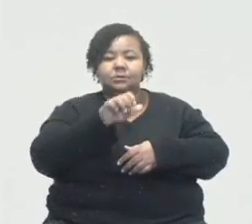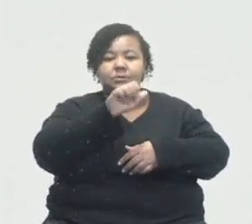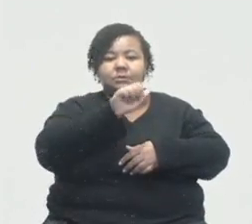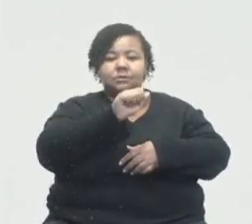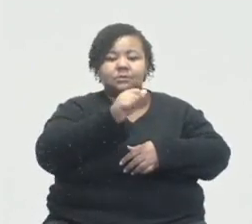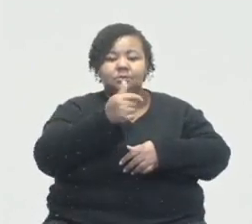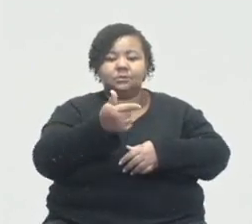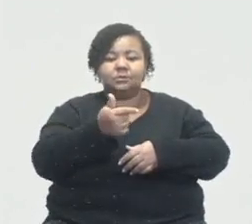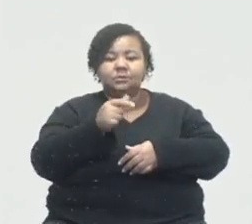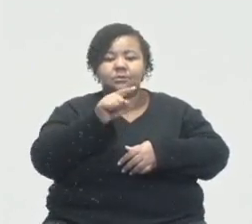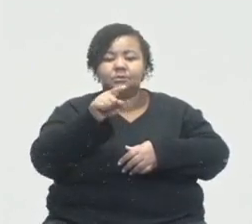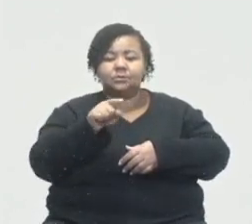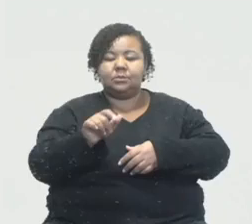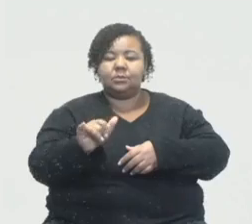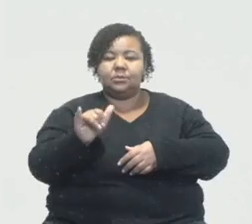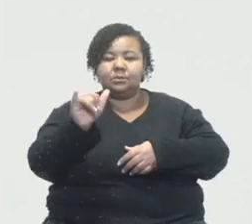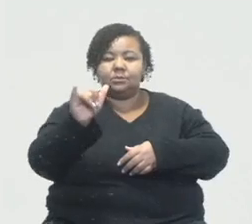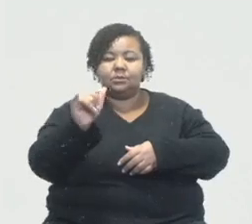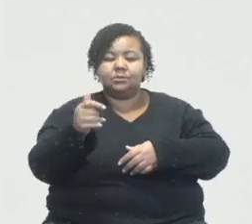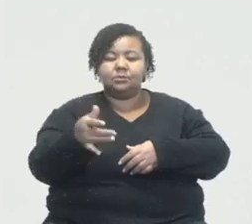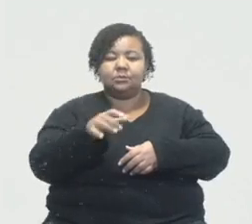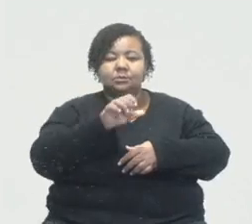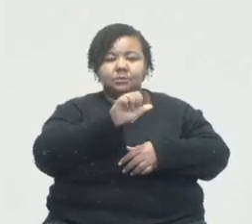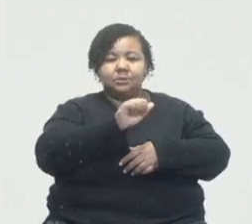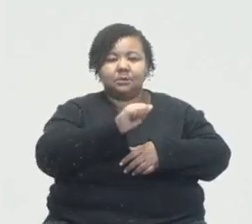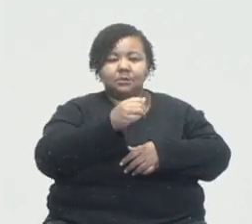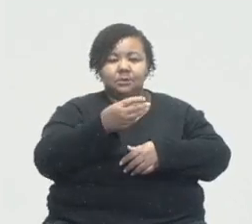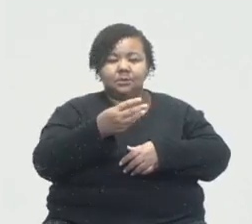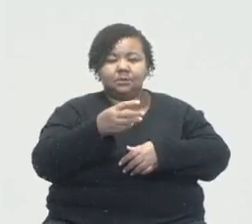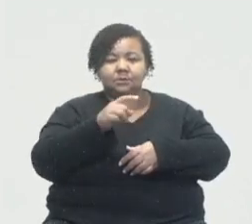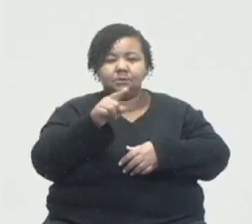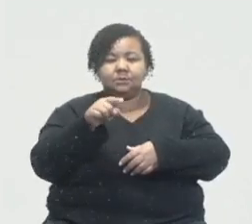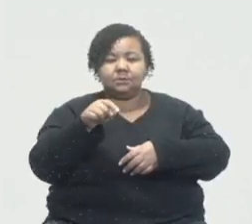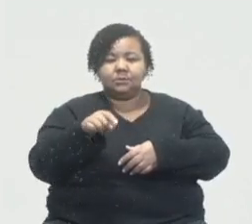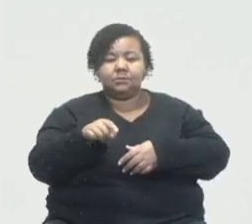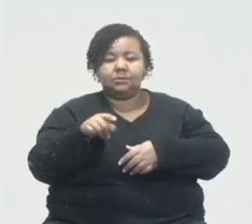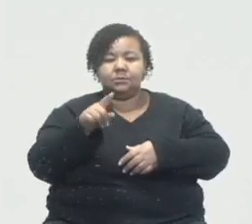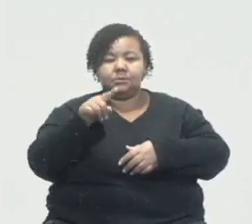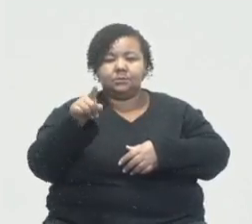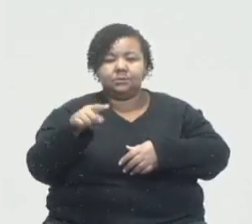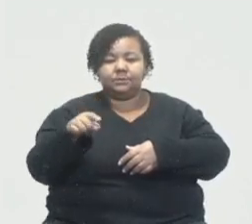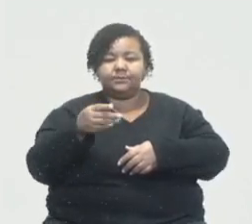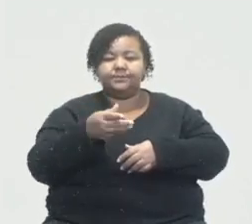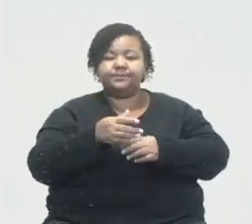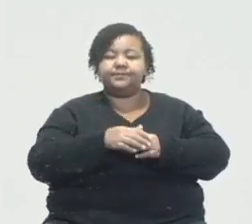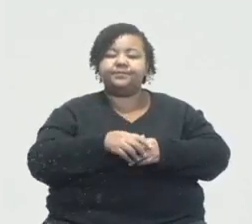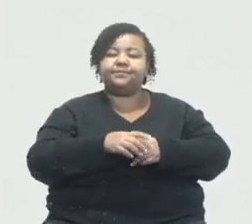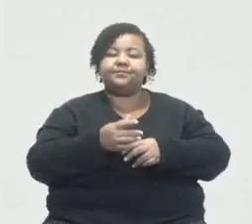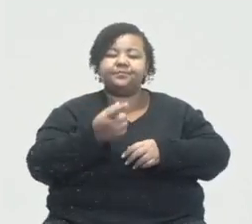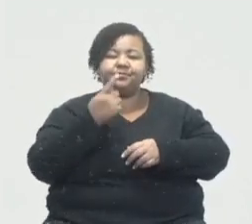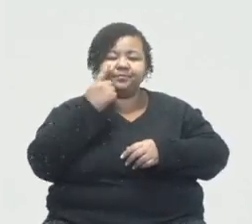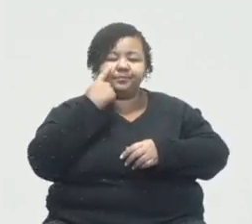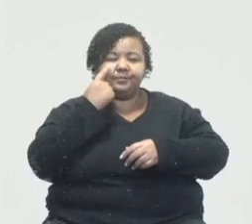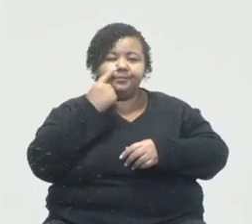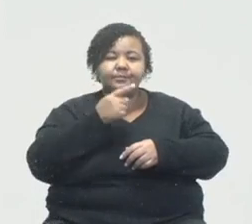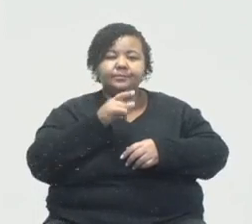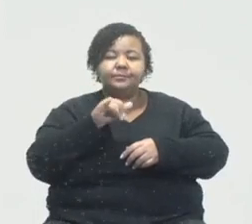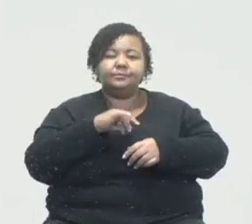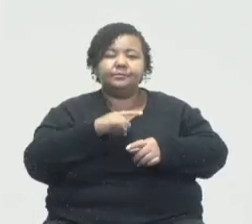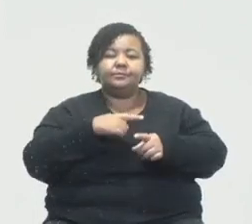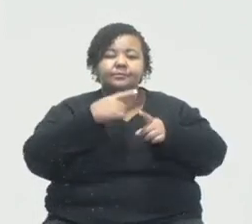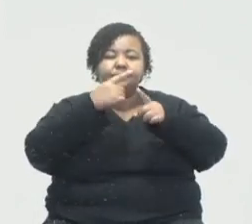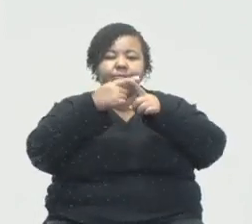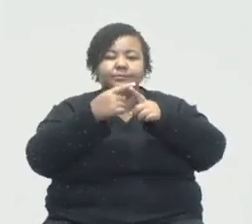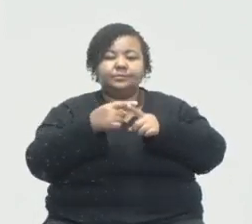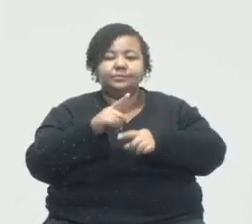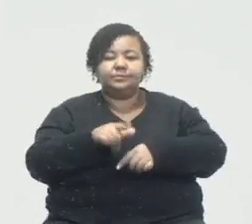A2 é igual a y, A3 é igual a z. Veja aqui, se eu multiplicar, vai